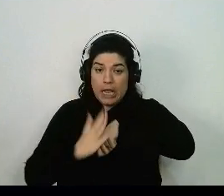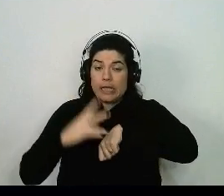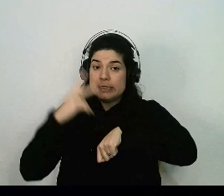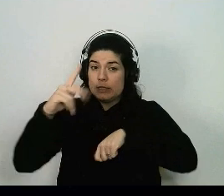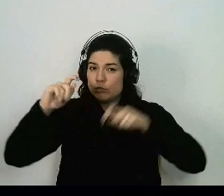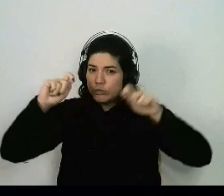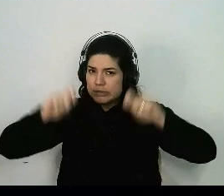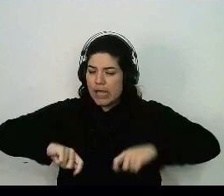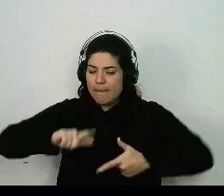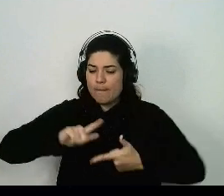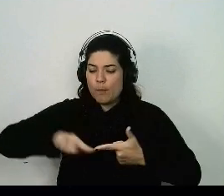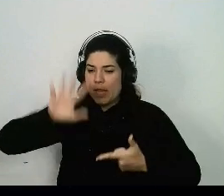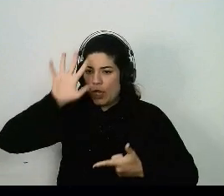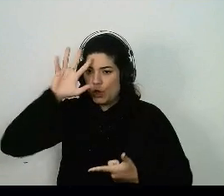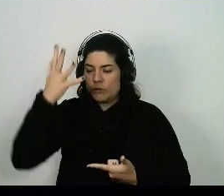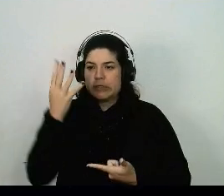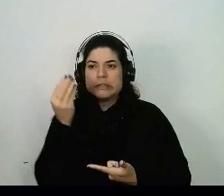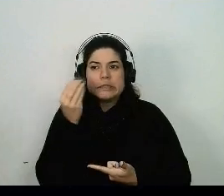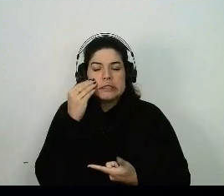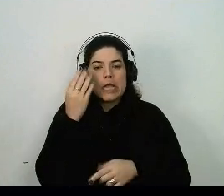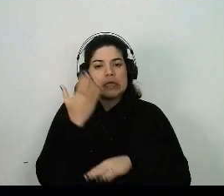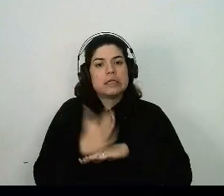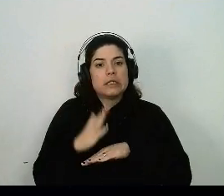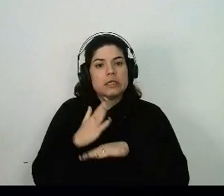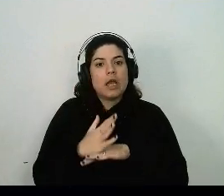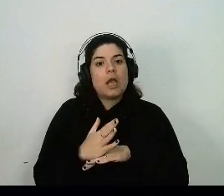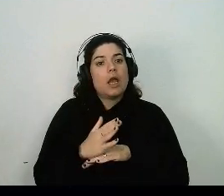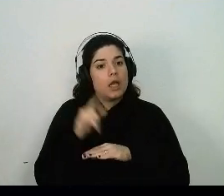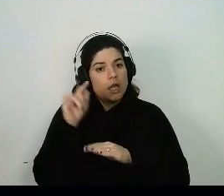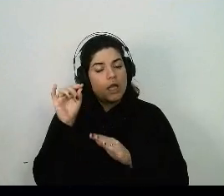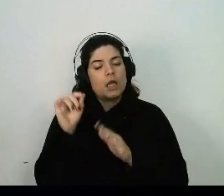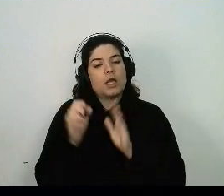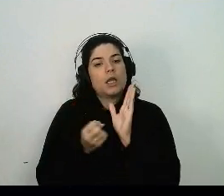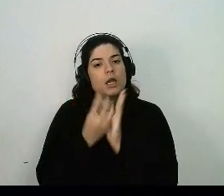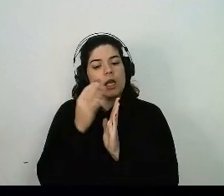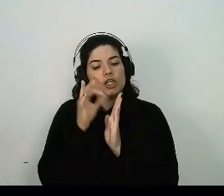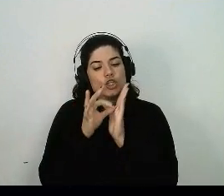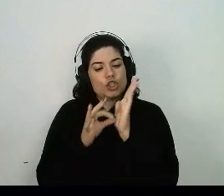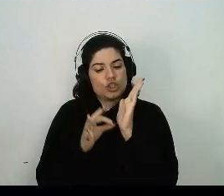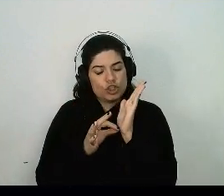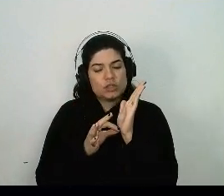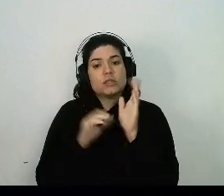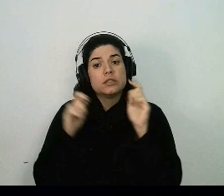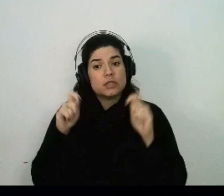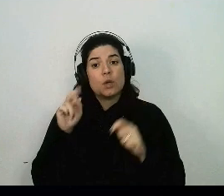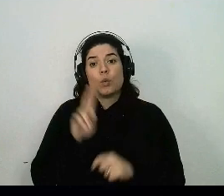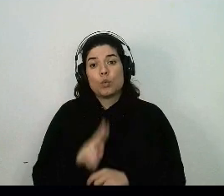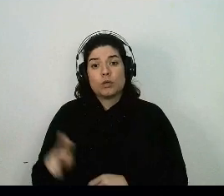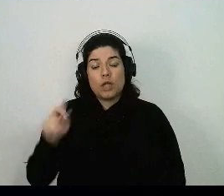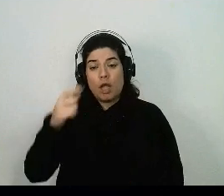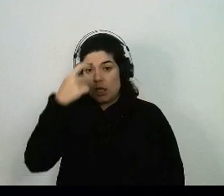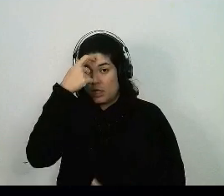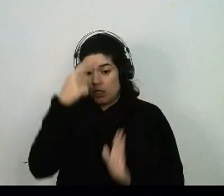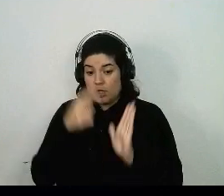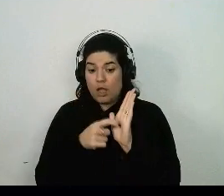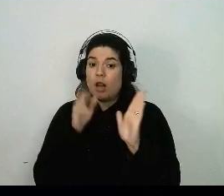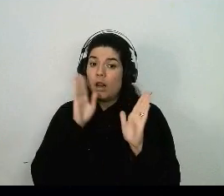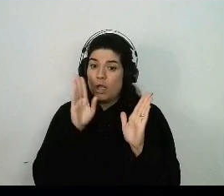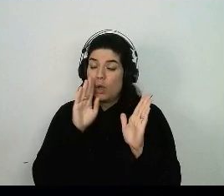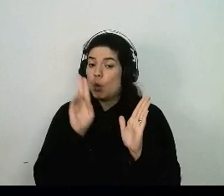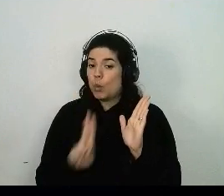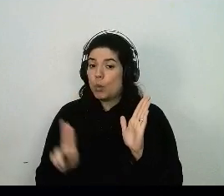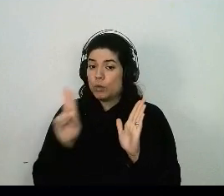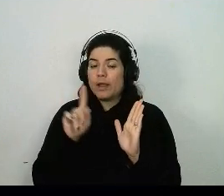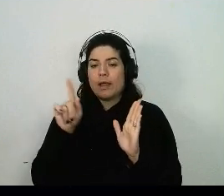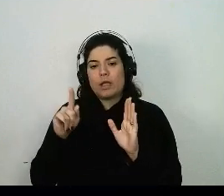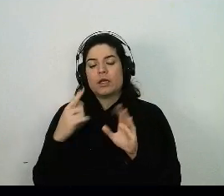problema. É importante tu gerar código. Eu acho que é muito legal tu utilizar esse tipo de inteligência artificial, e aqui não só o ChatGPT,